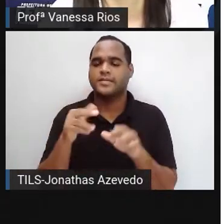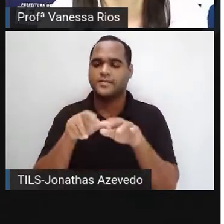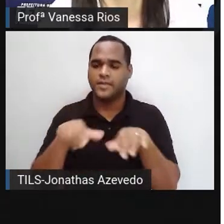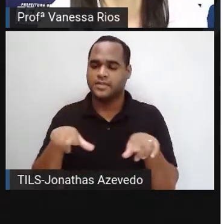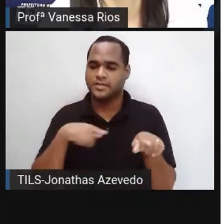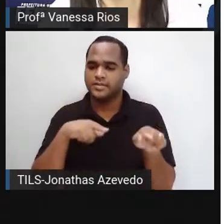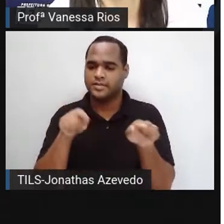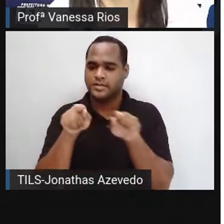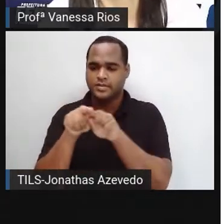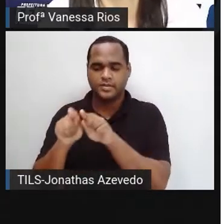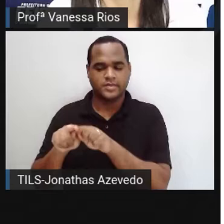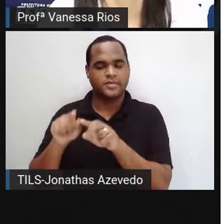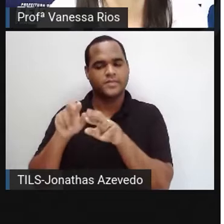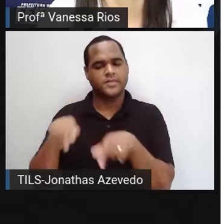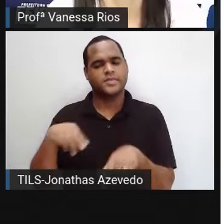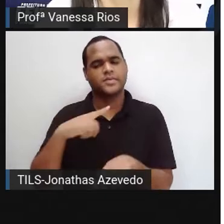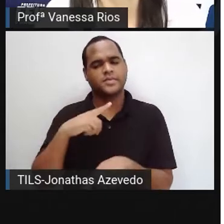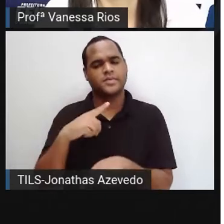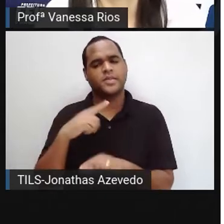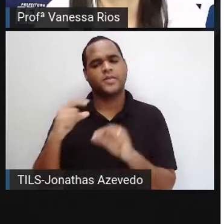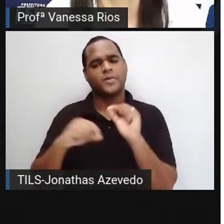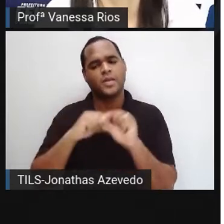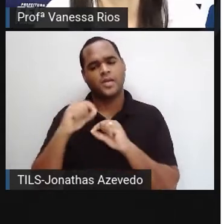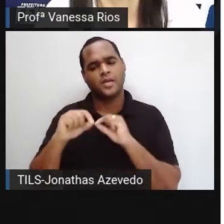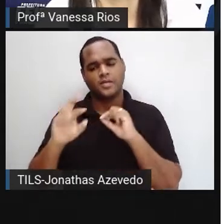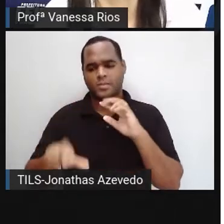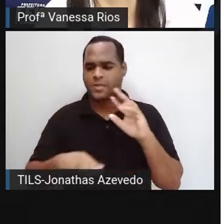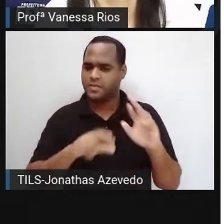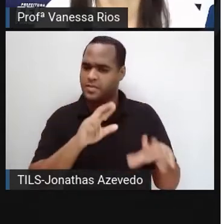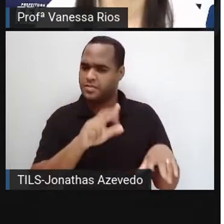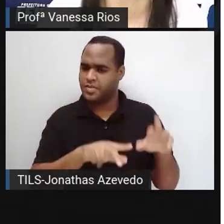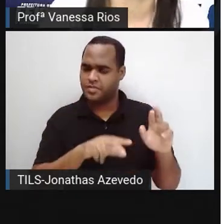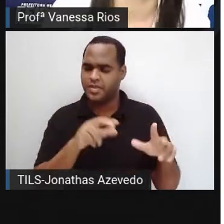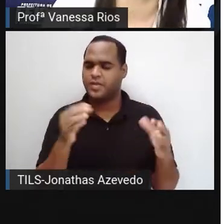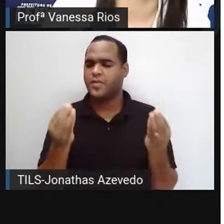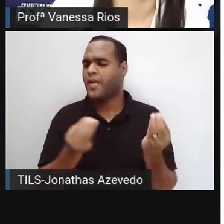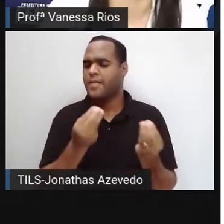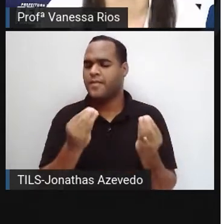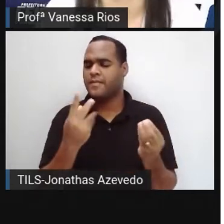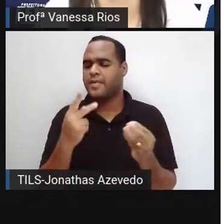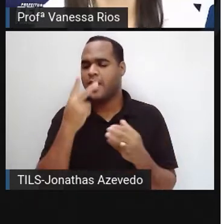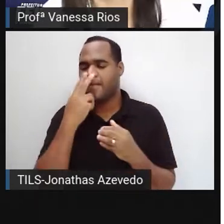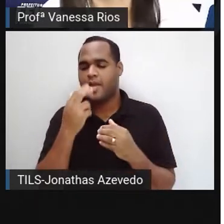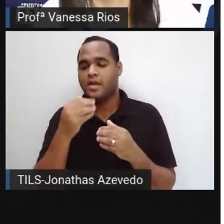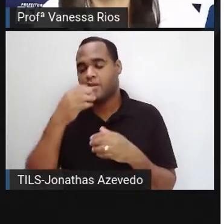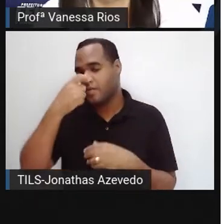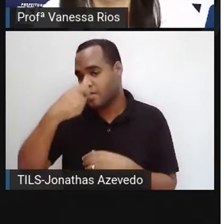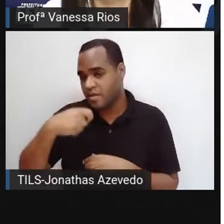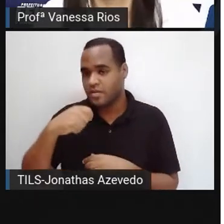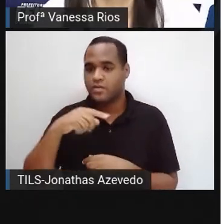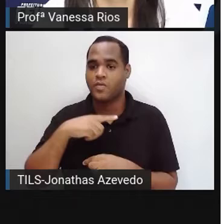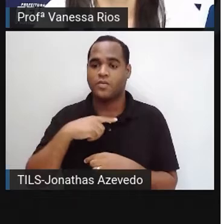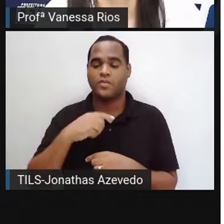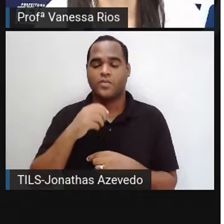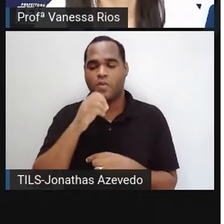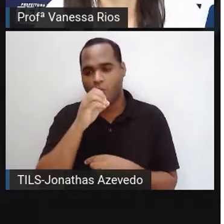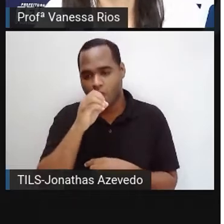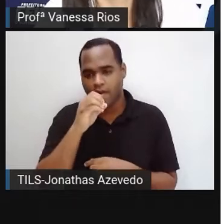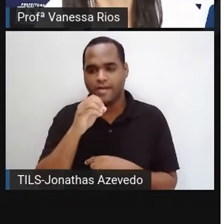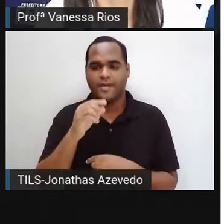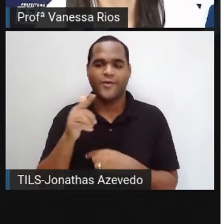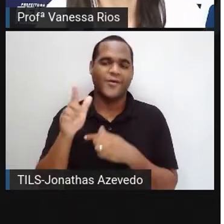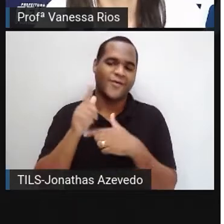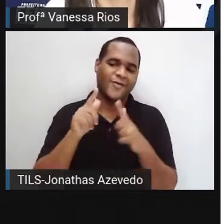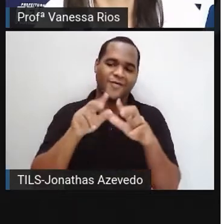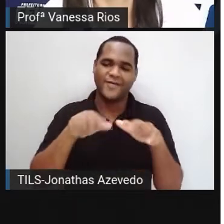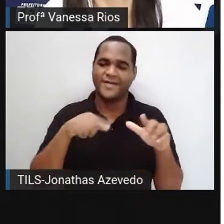em diversos momentos, mas em momentos distintos, separados, como você espirrar, como você tossir. e outros que estão